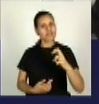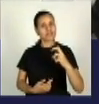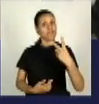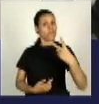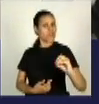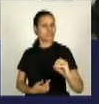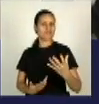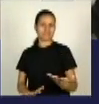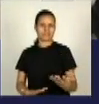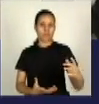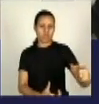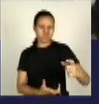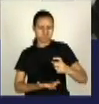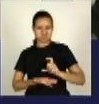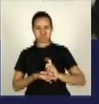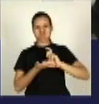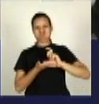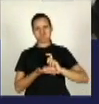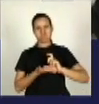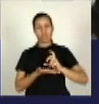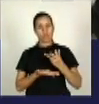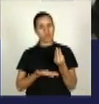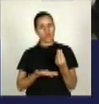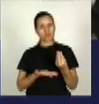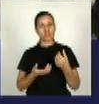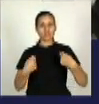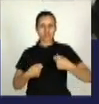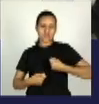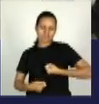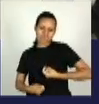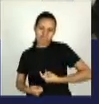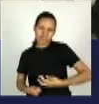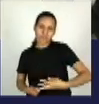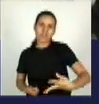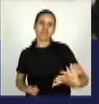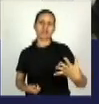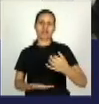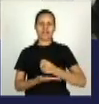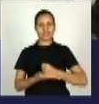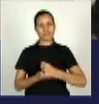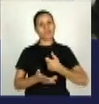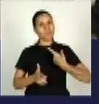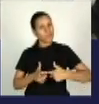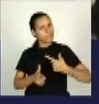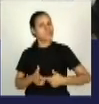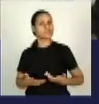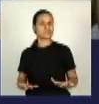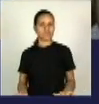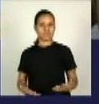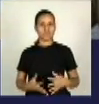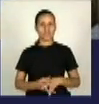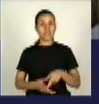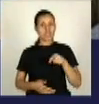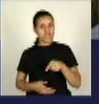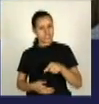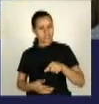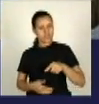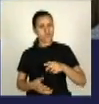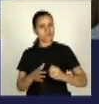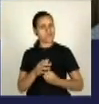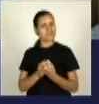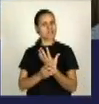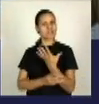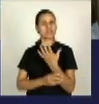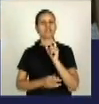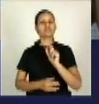12, com 15, com 20. Essa questão do fracionamento dos remédios é um problema para nós, né? E